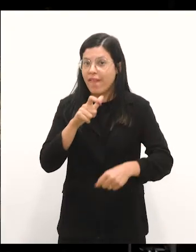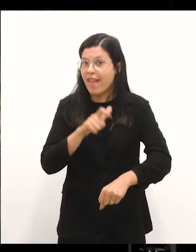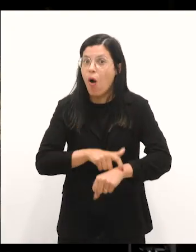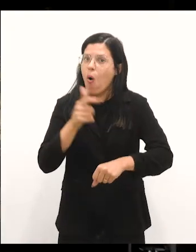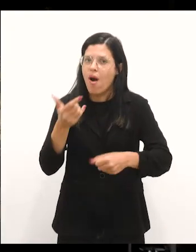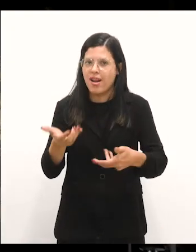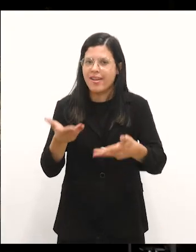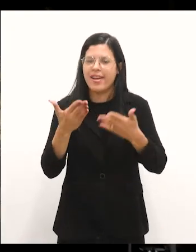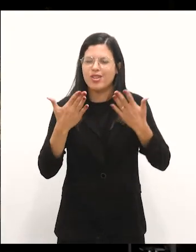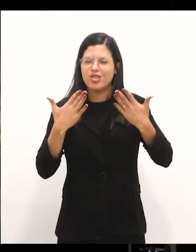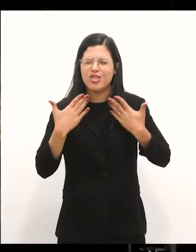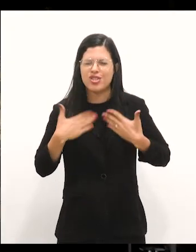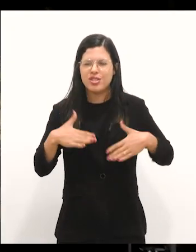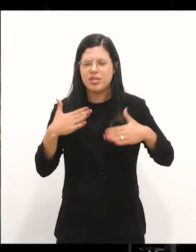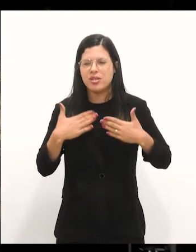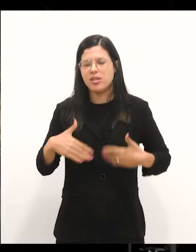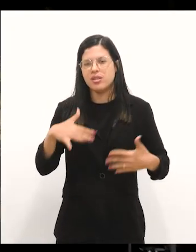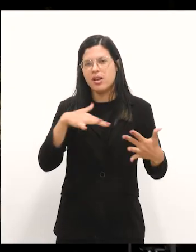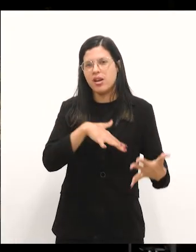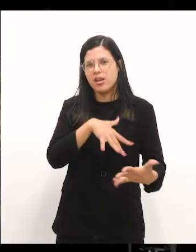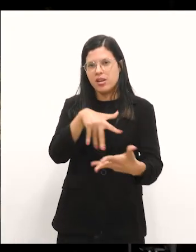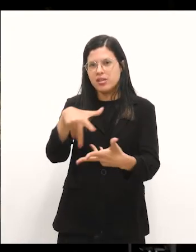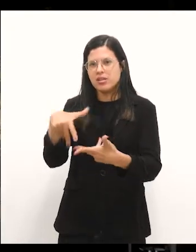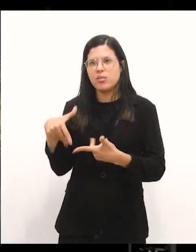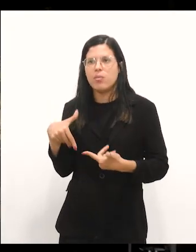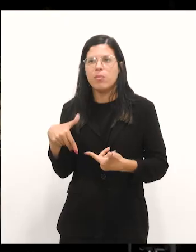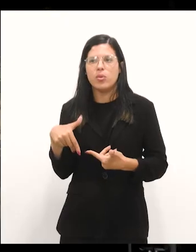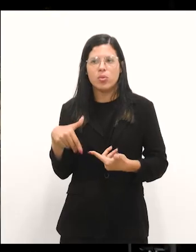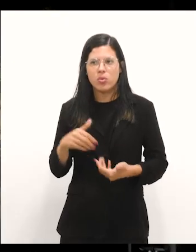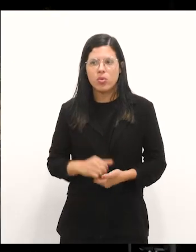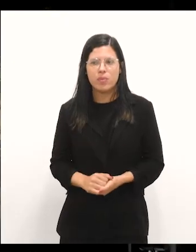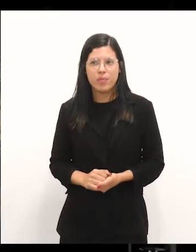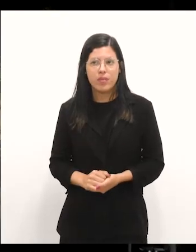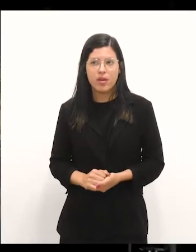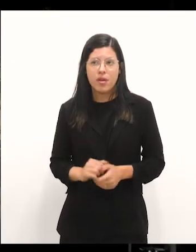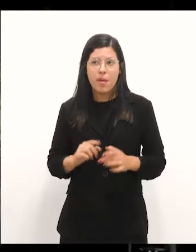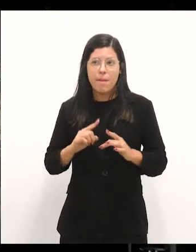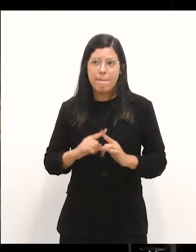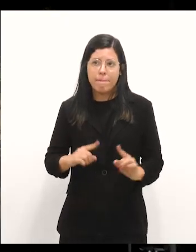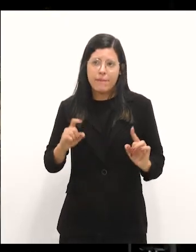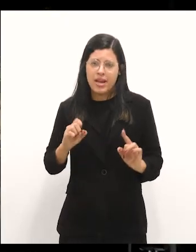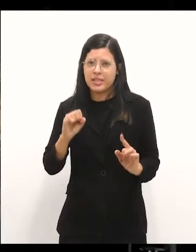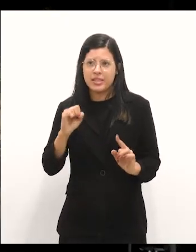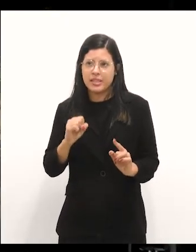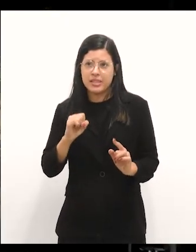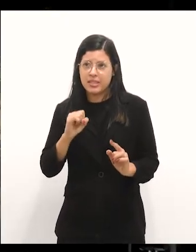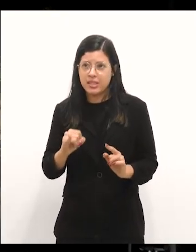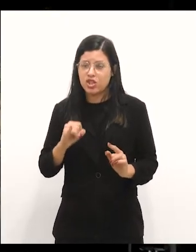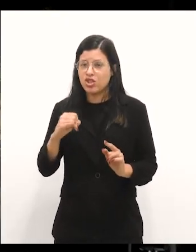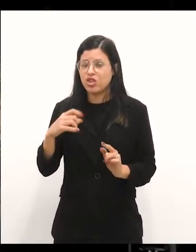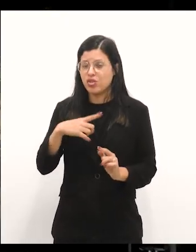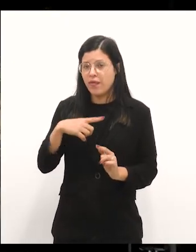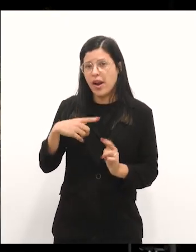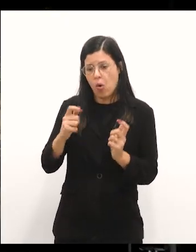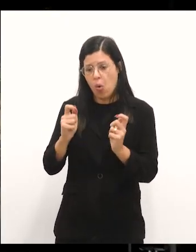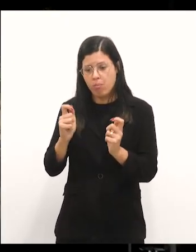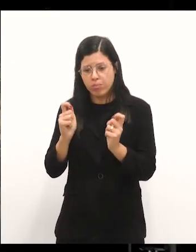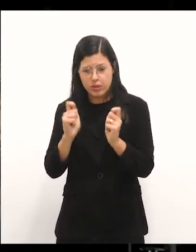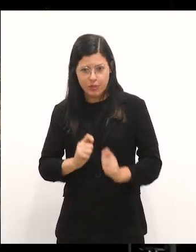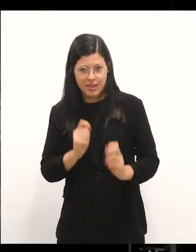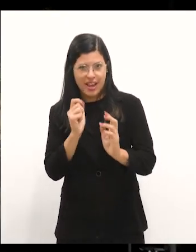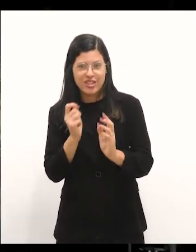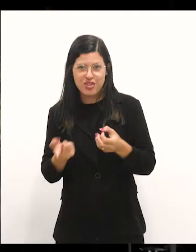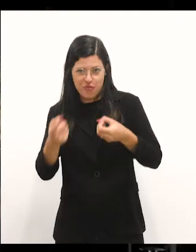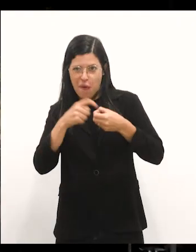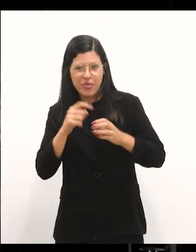porque ele quer dar uma descansada nesse mundo tão conturbado, né? Mas assim que tiver chance, ele entra na fila, porque é na Terra que a